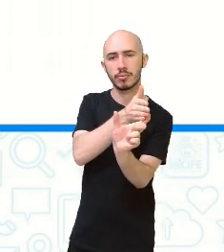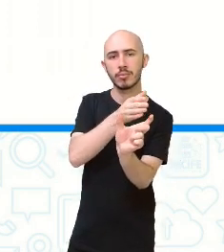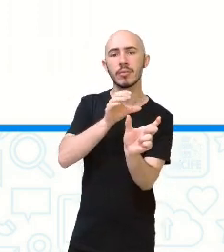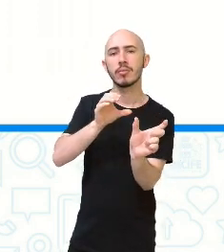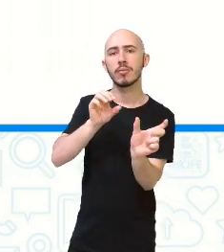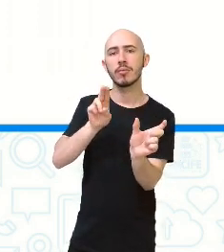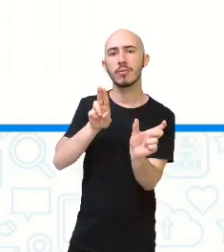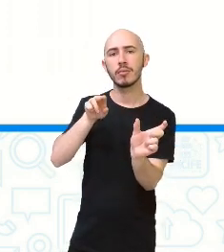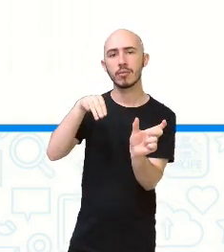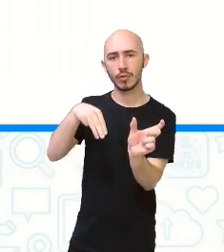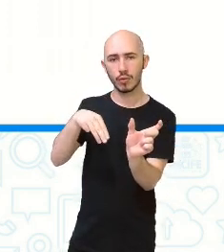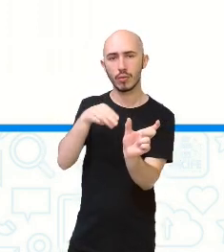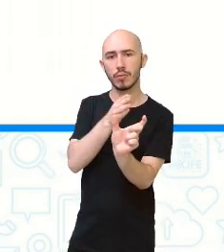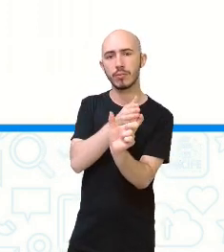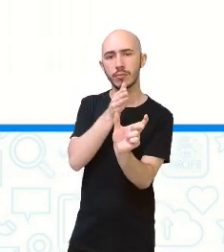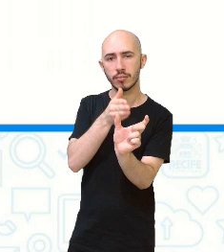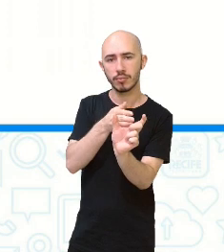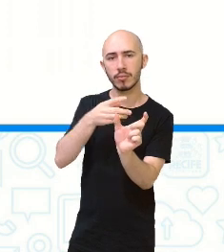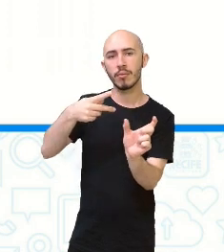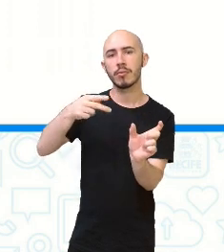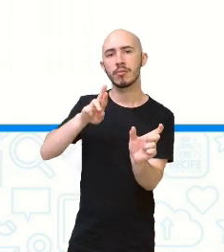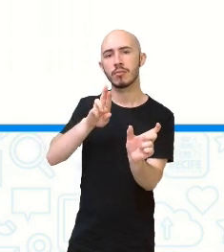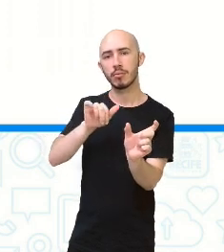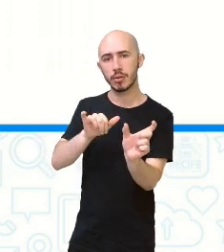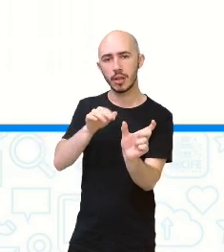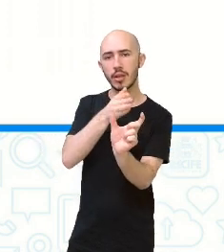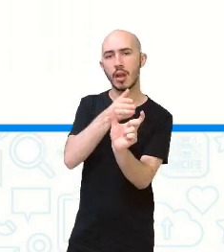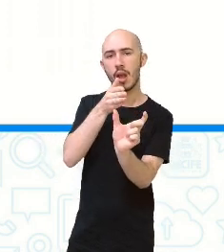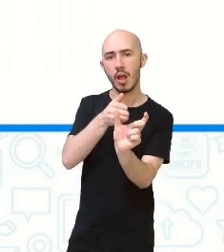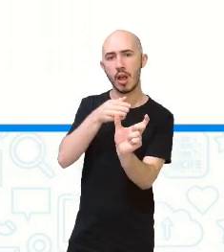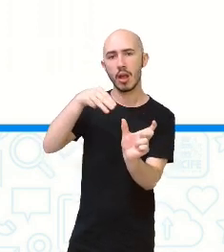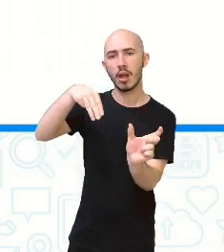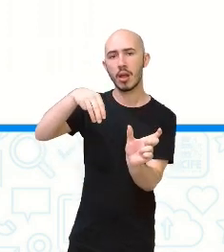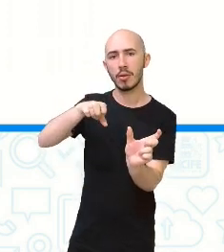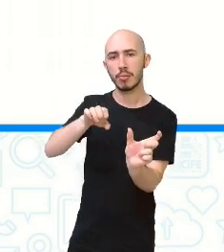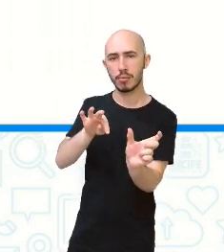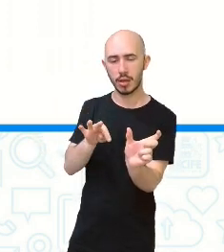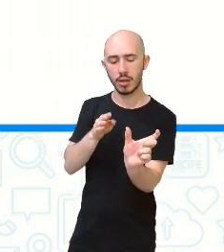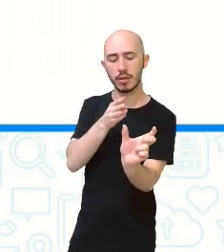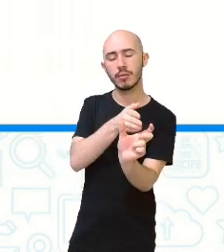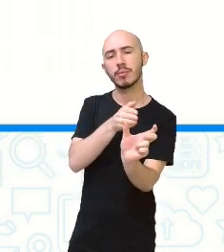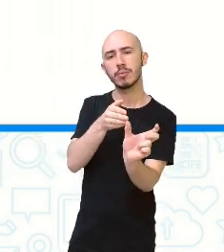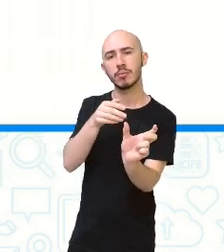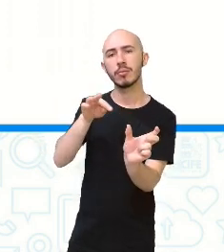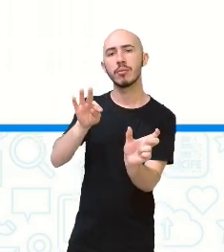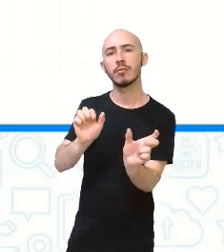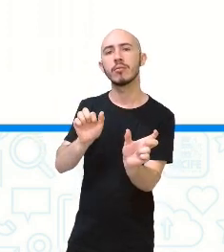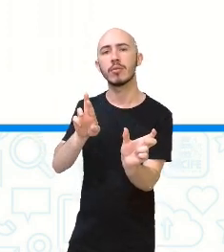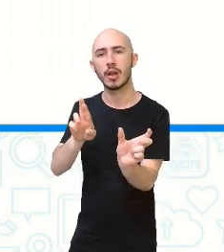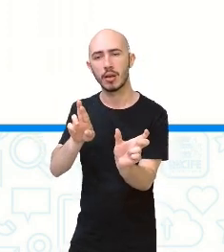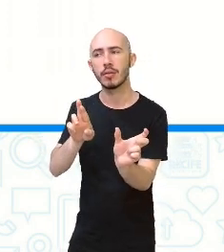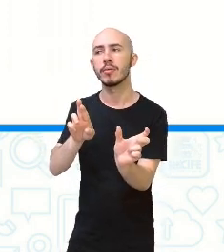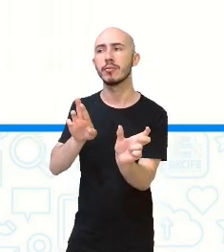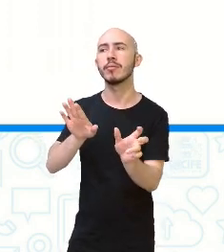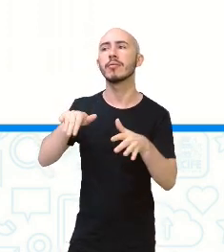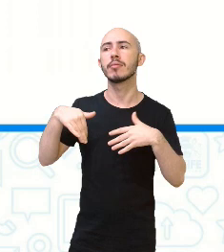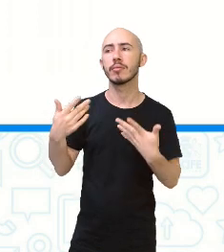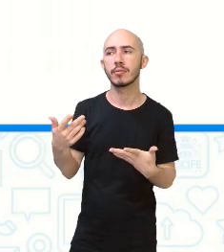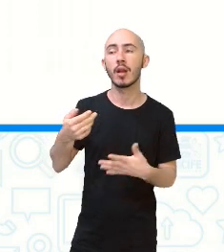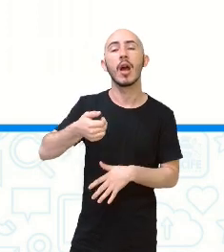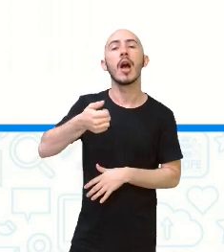Cumprimentar. Também é um verbo, ele já colocou aí, não botou símbolo não, ele botou a palavra mesmo. Cumprimentar,